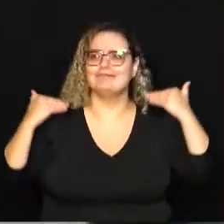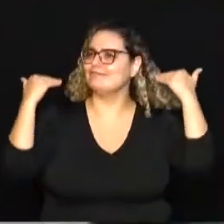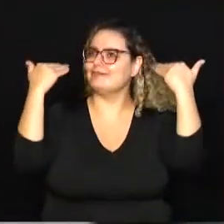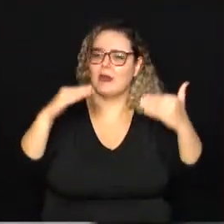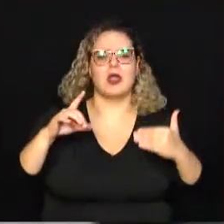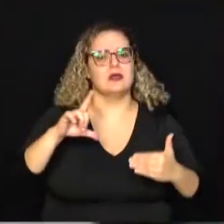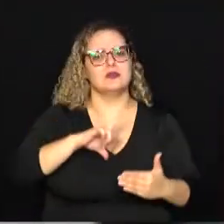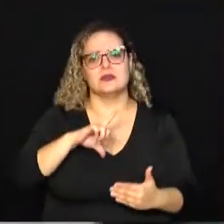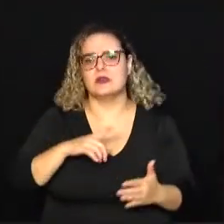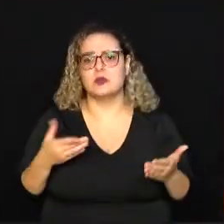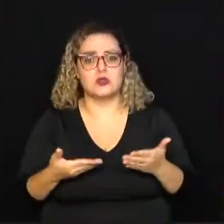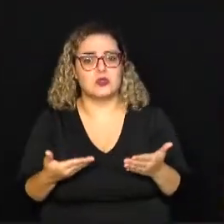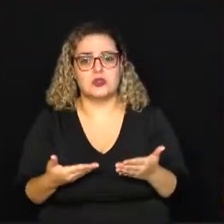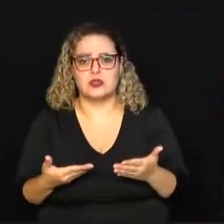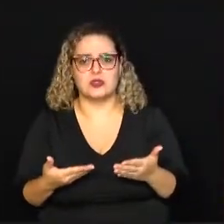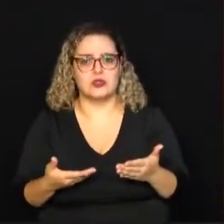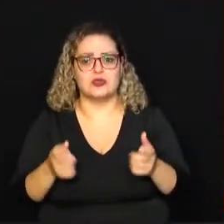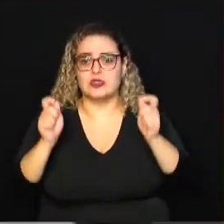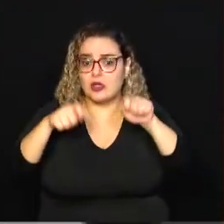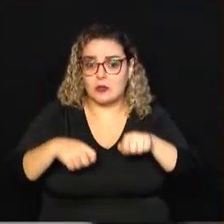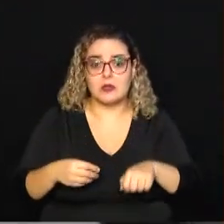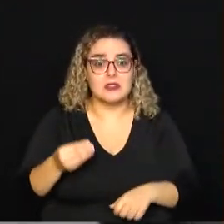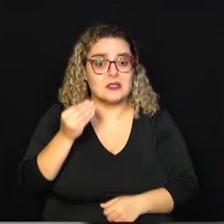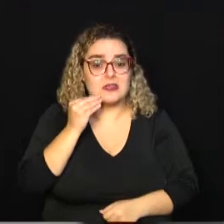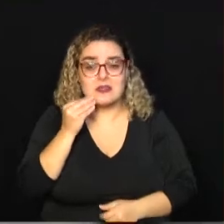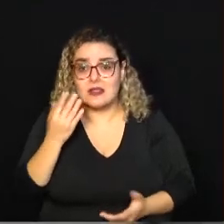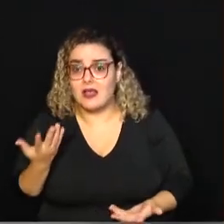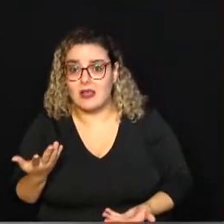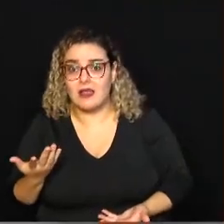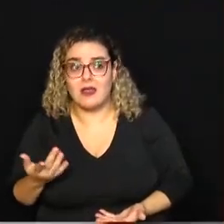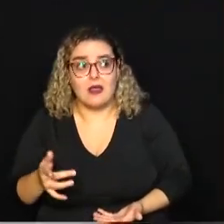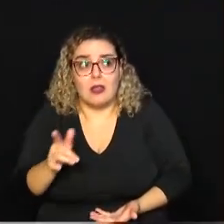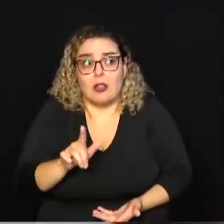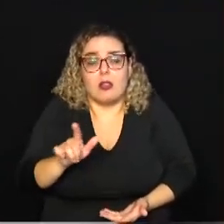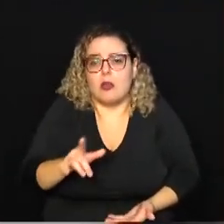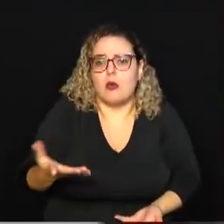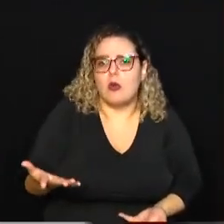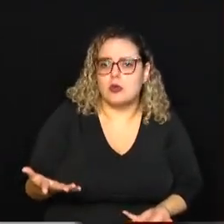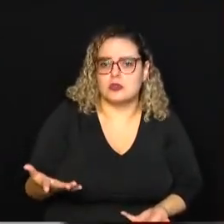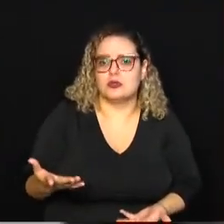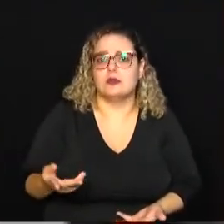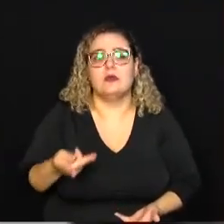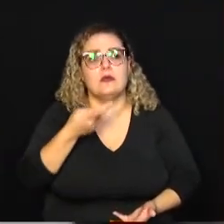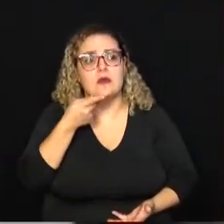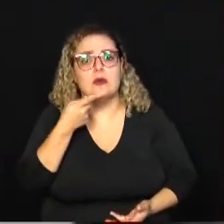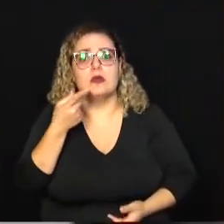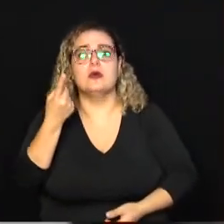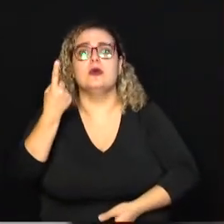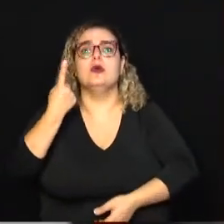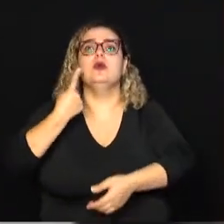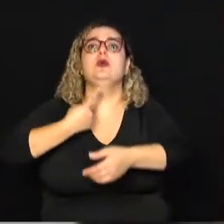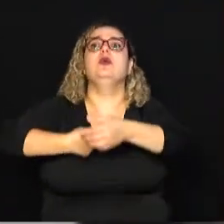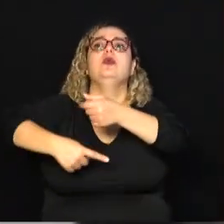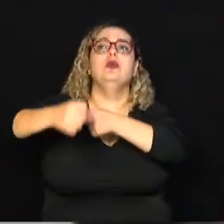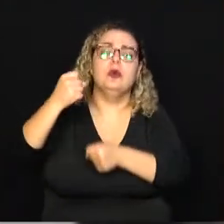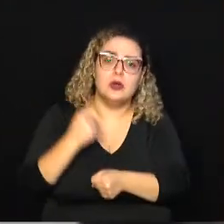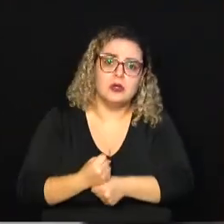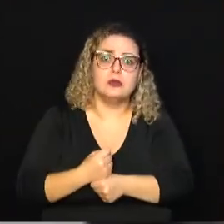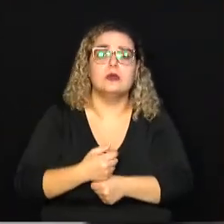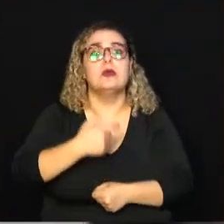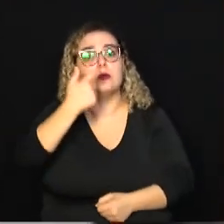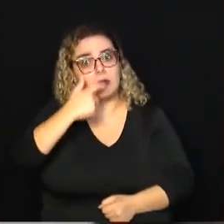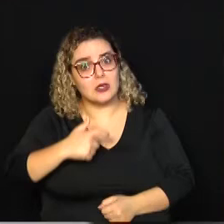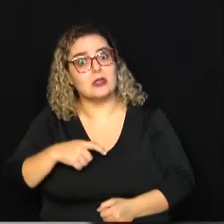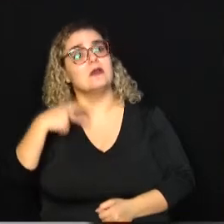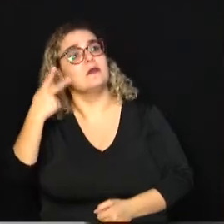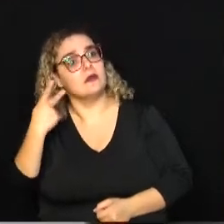temos hoje, capacidade de testagem, gente. Isso é uma coisa que a gente bate há mais de um ano. Eu ainda era vereador e nós estávamos falando disso, né? E